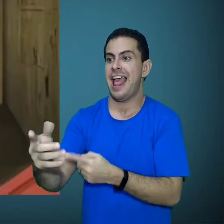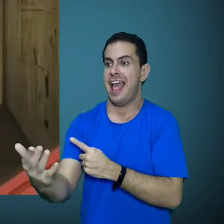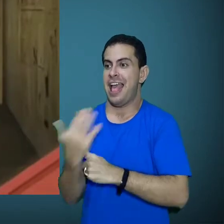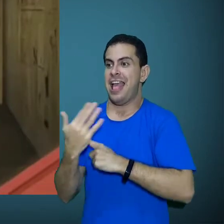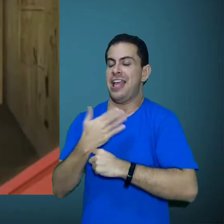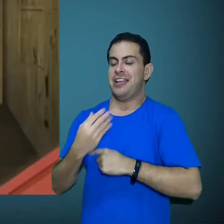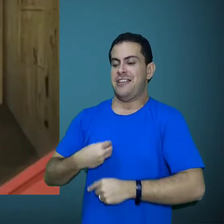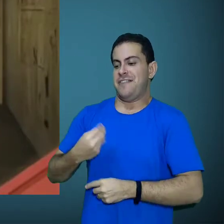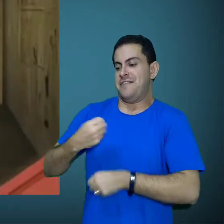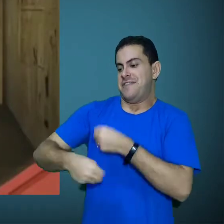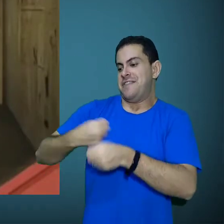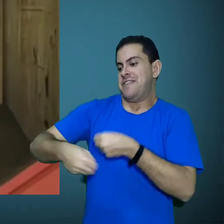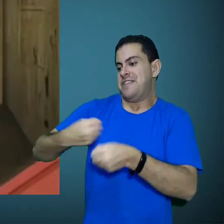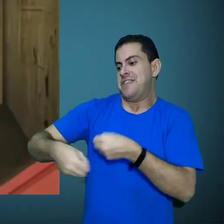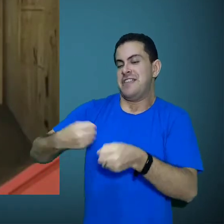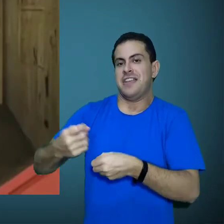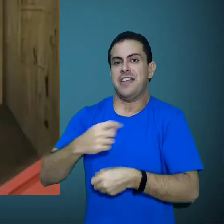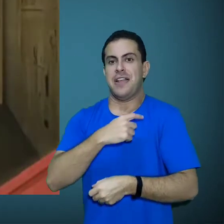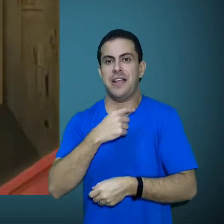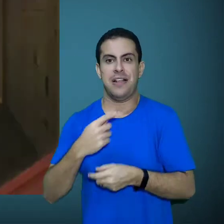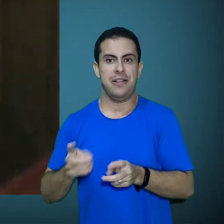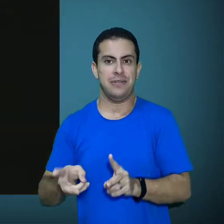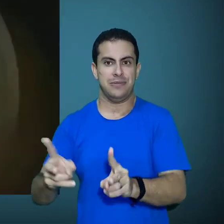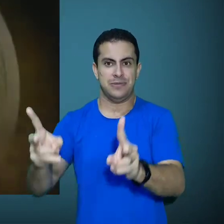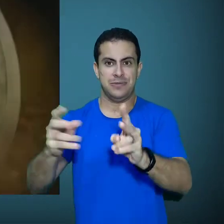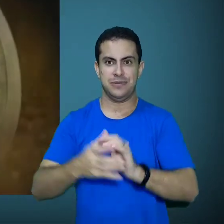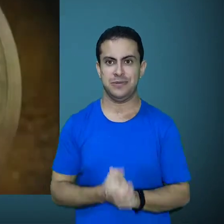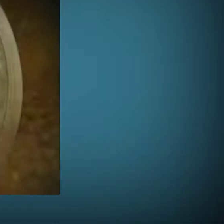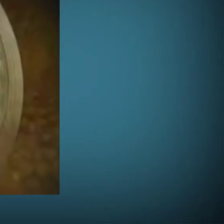mais receberiam na vida após a morte.